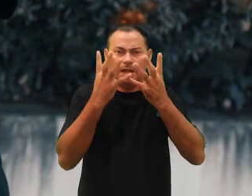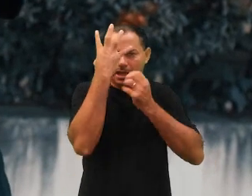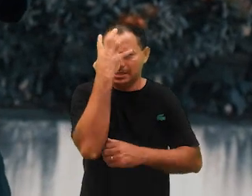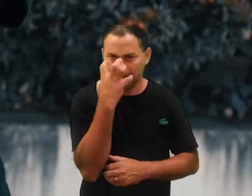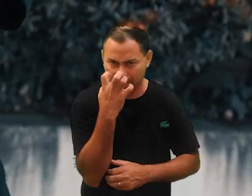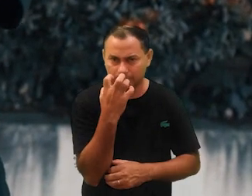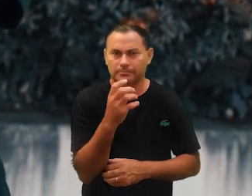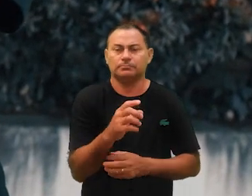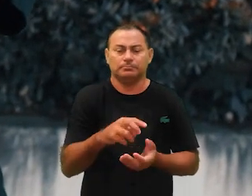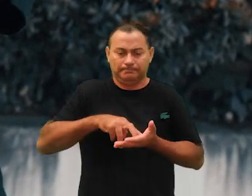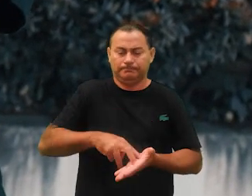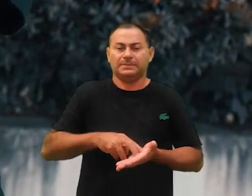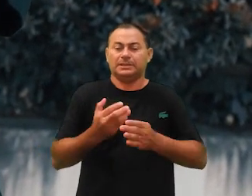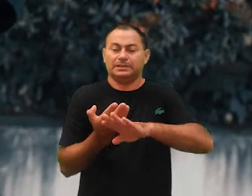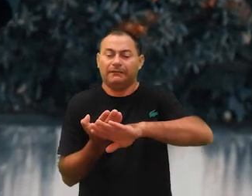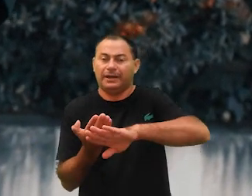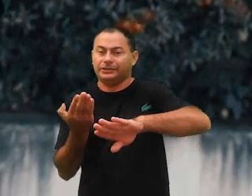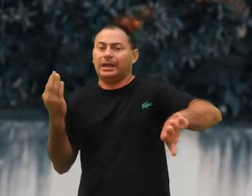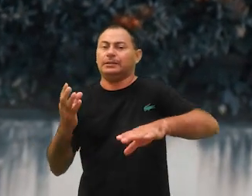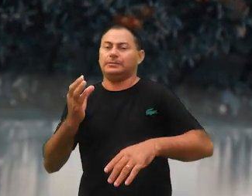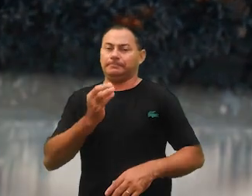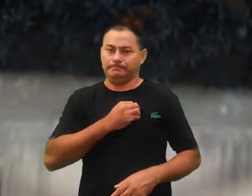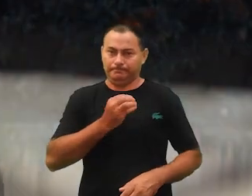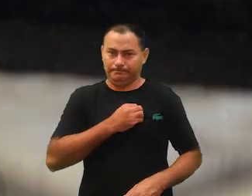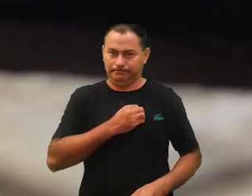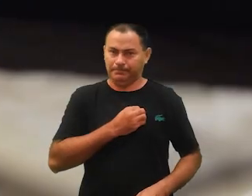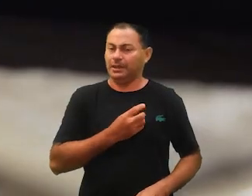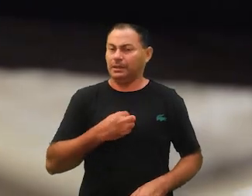levar a sério e manter-se longe do pecado.